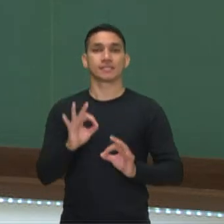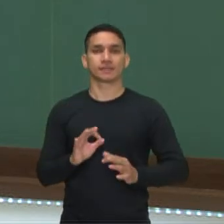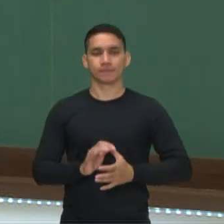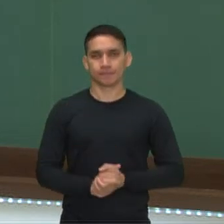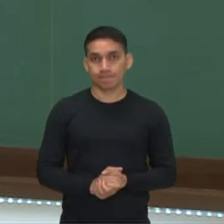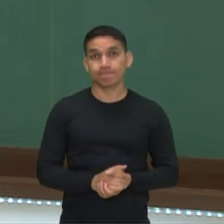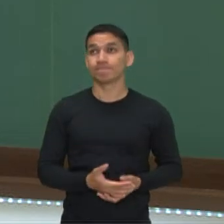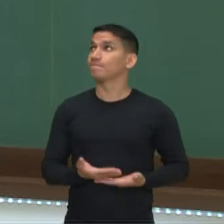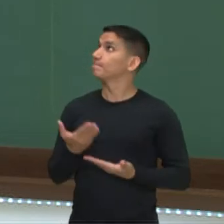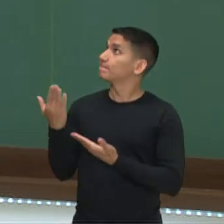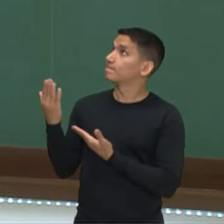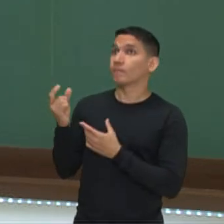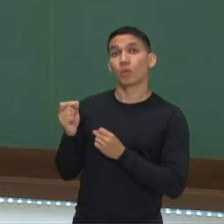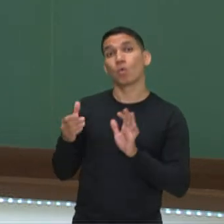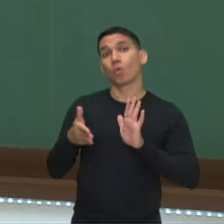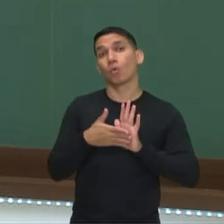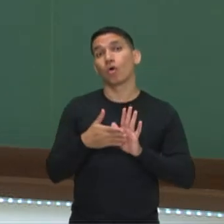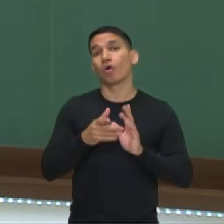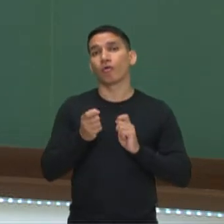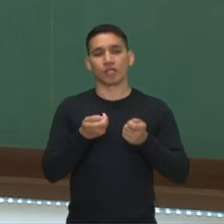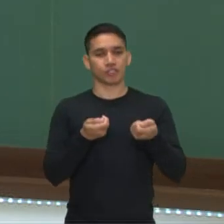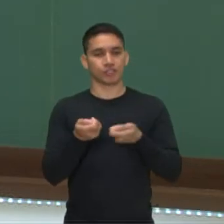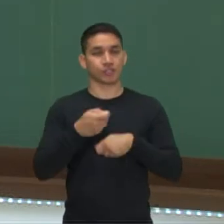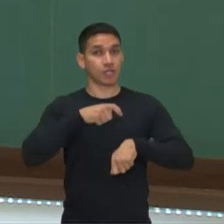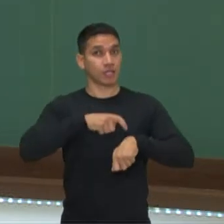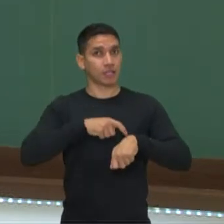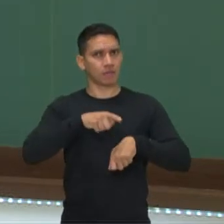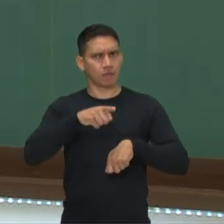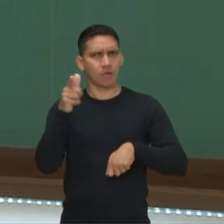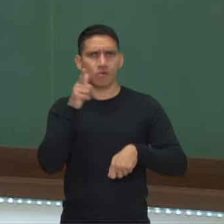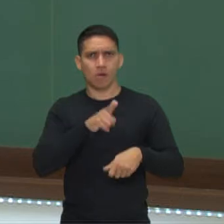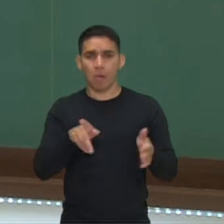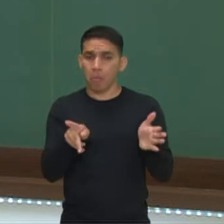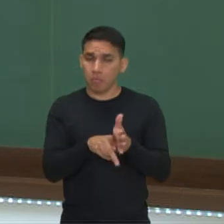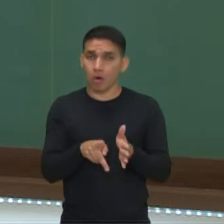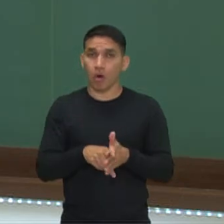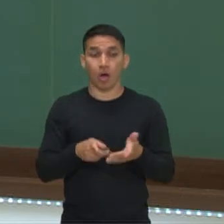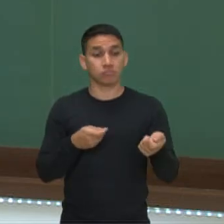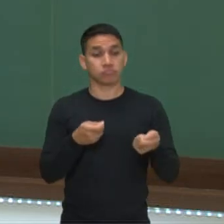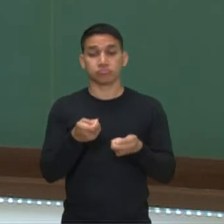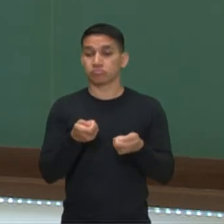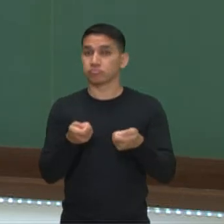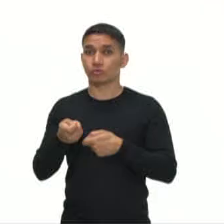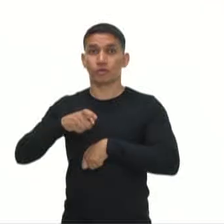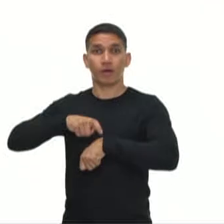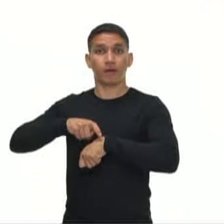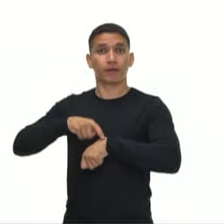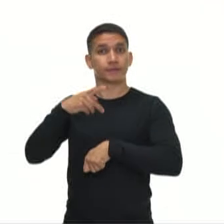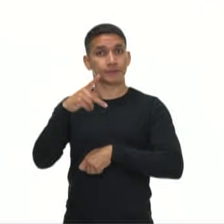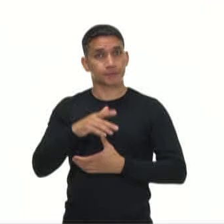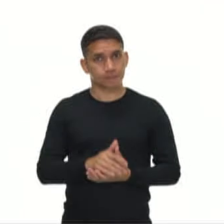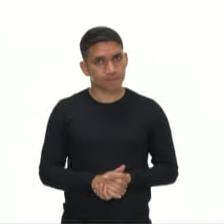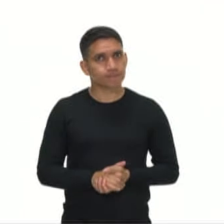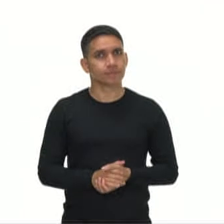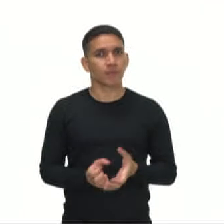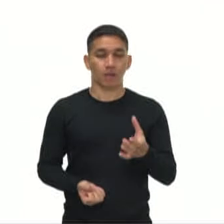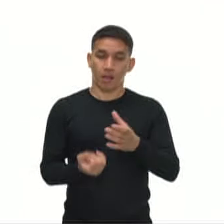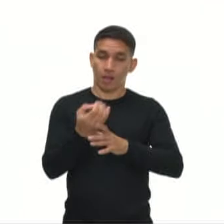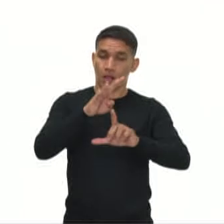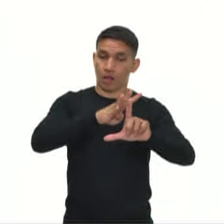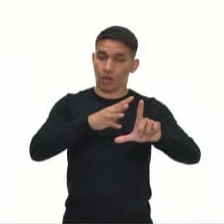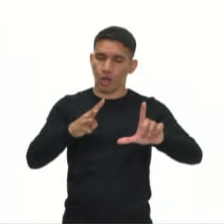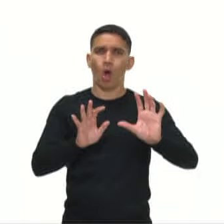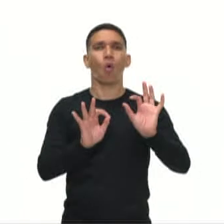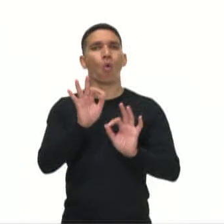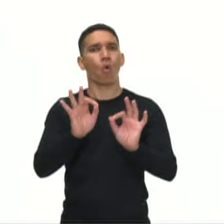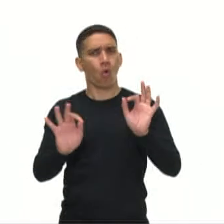ó, gerencie o seu tempo, né? Você se torna aí o gerenciador do seu tempo. Com uma agenda organizada e com